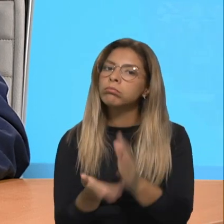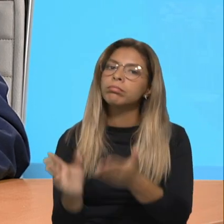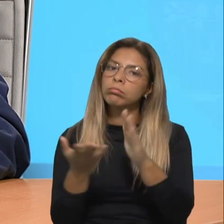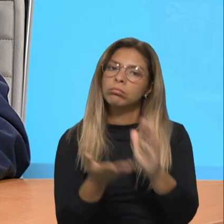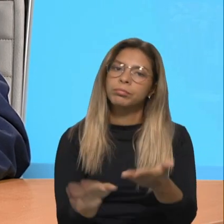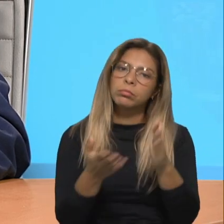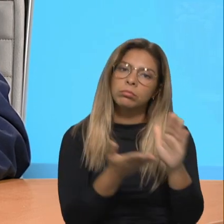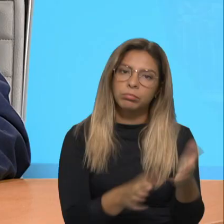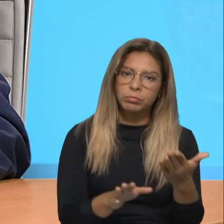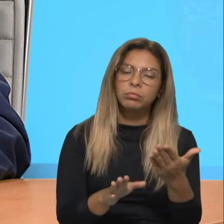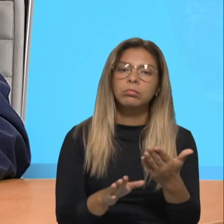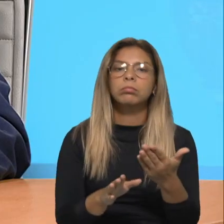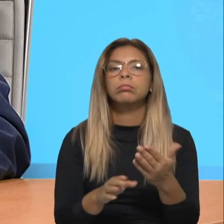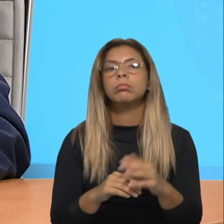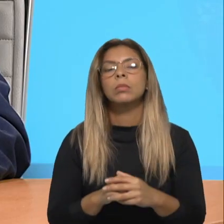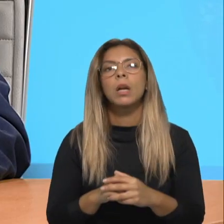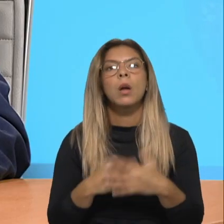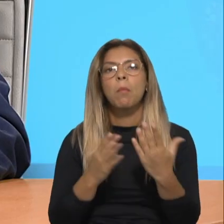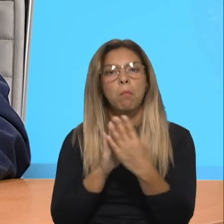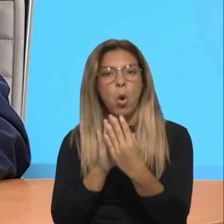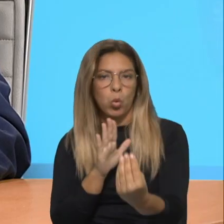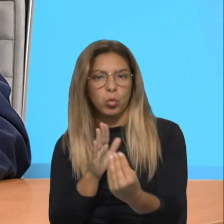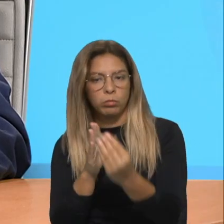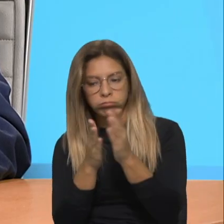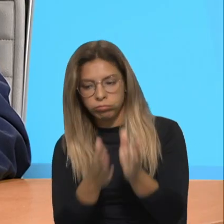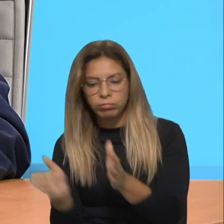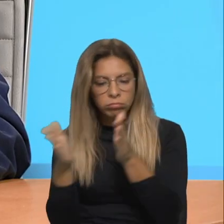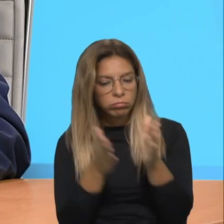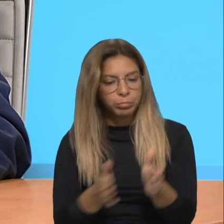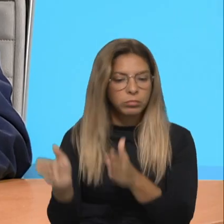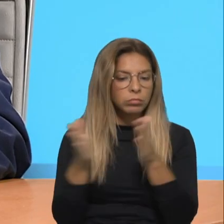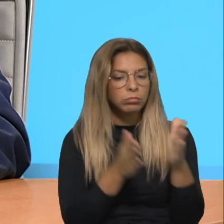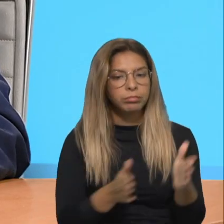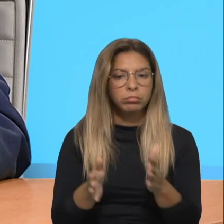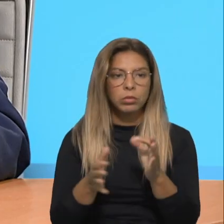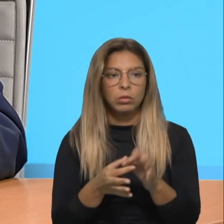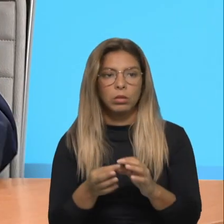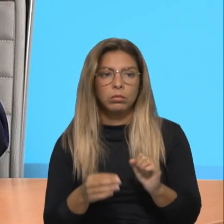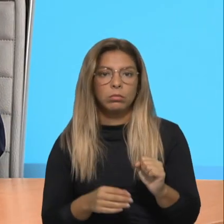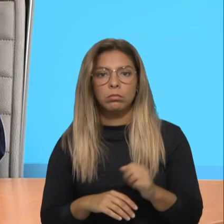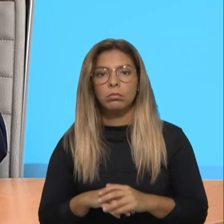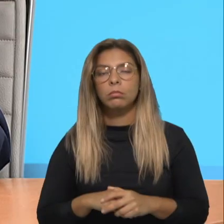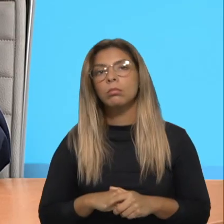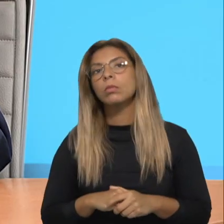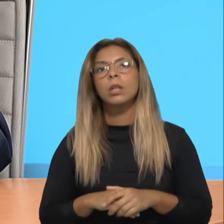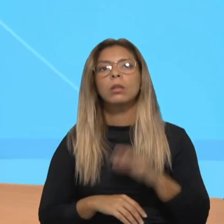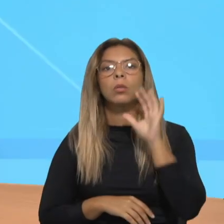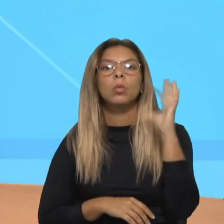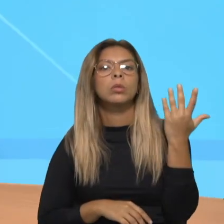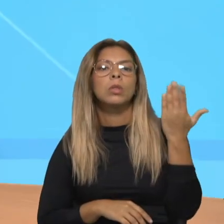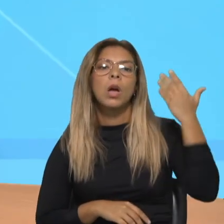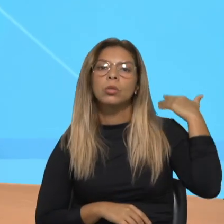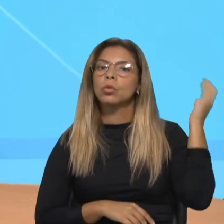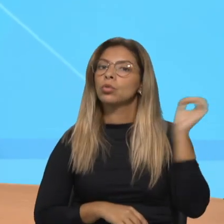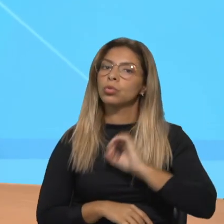dizer o quê? Cada ano corresponde um módulo, o que não acontecia assim, porque nos cursos